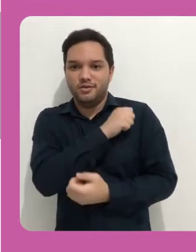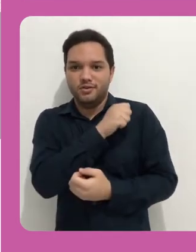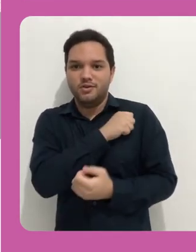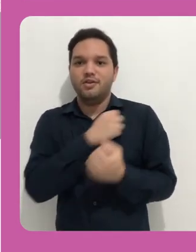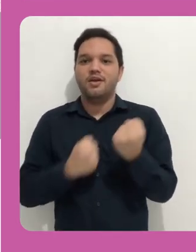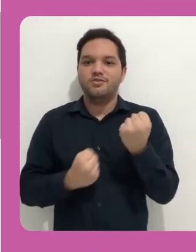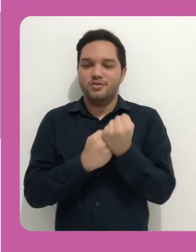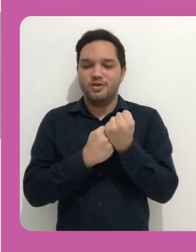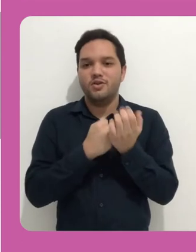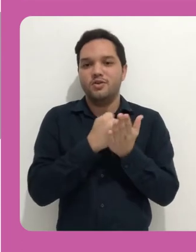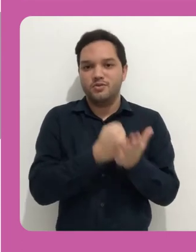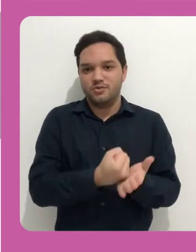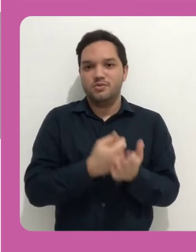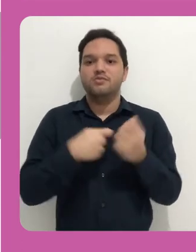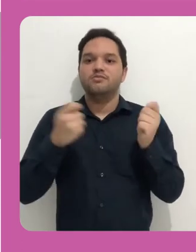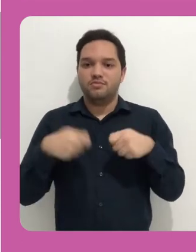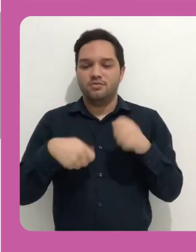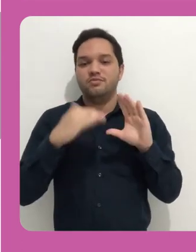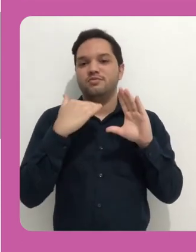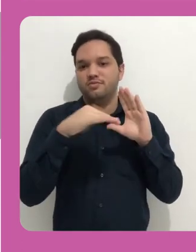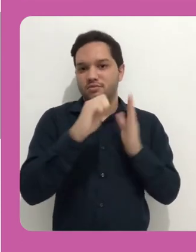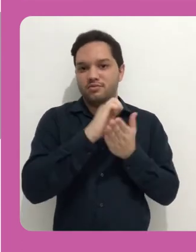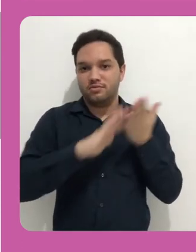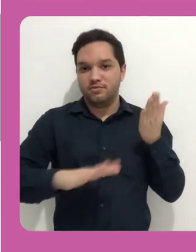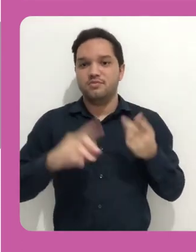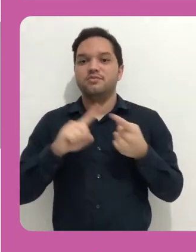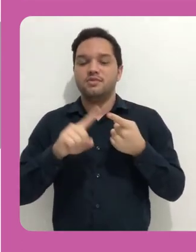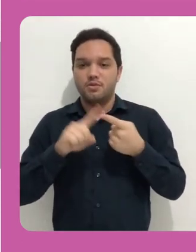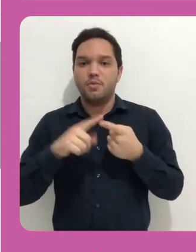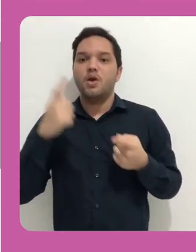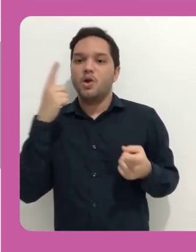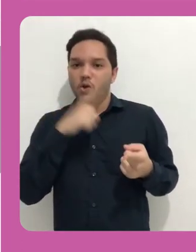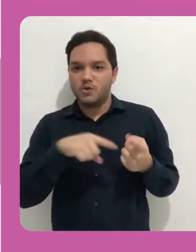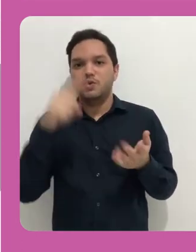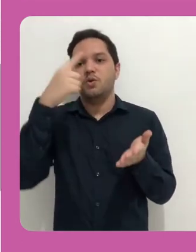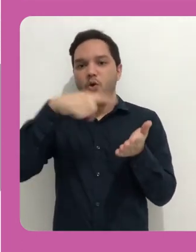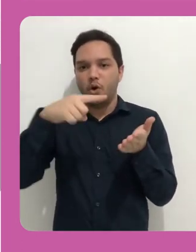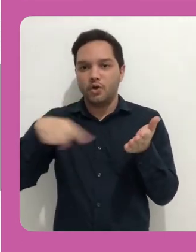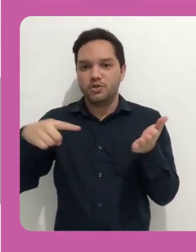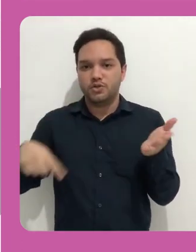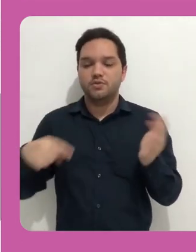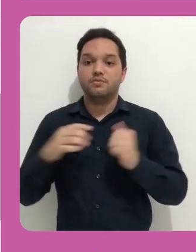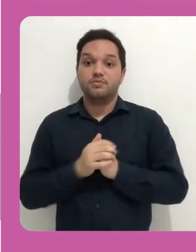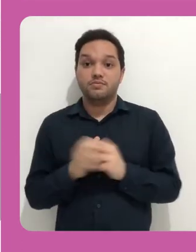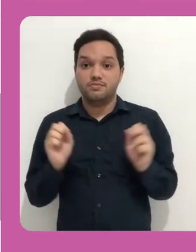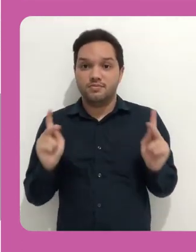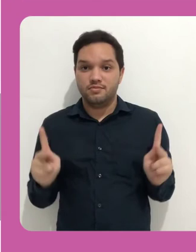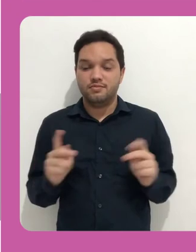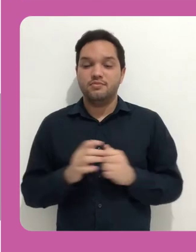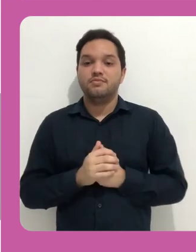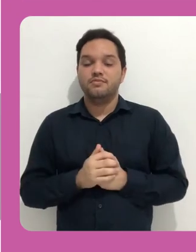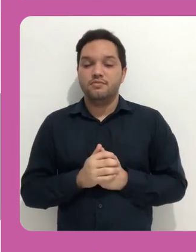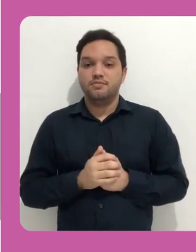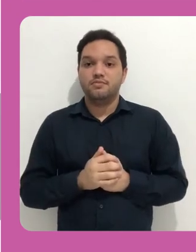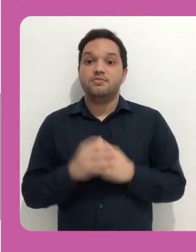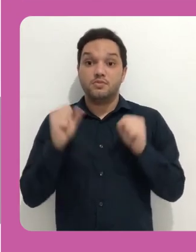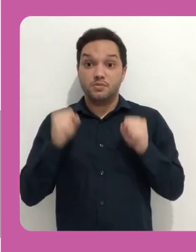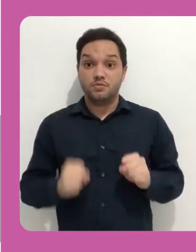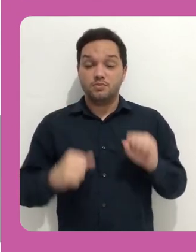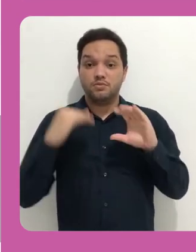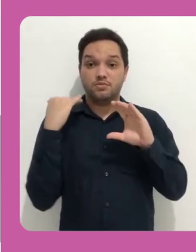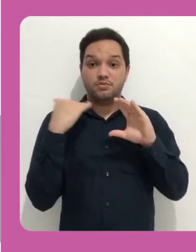pedagógico. Então eu consigo enviar a tarefa e consigo corrigir também as tarefas. Certo? Então eu posso